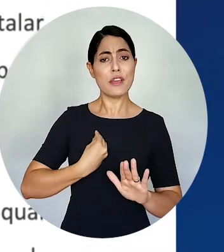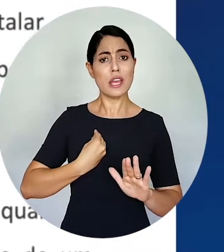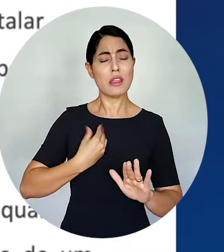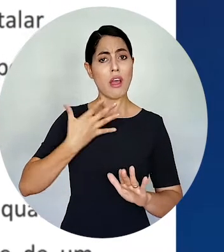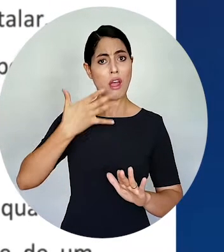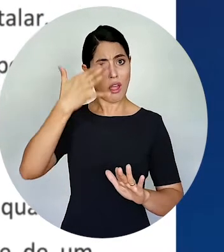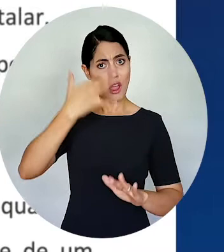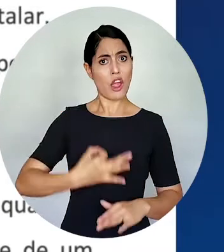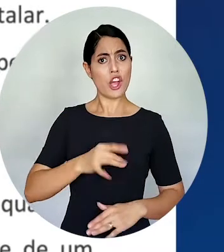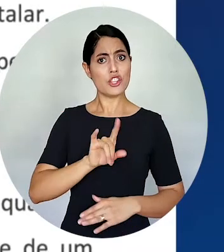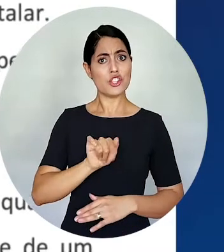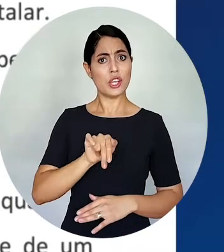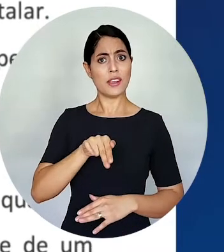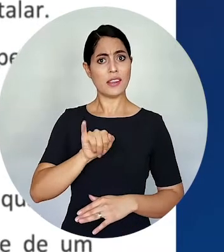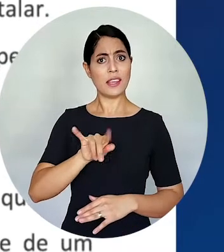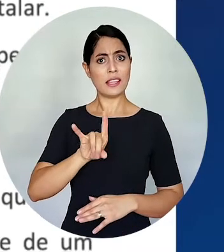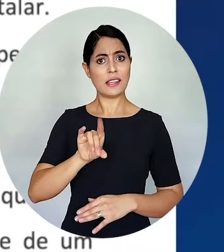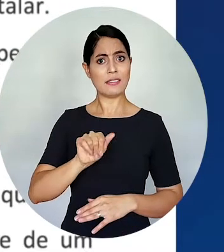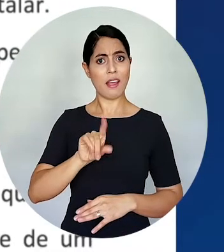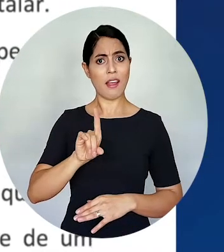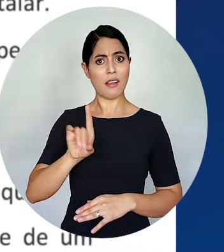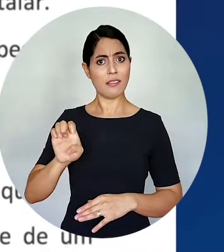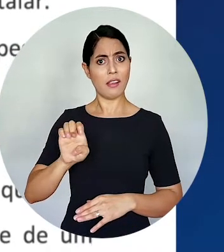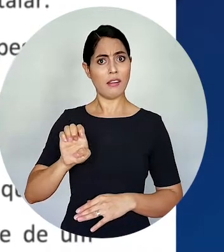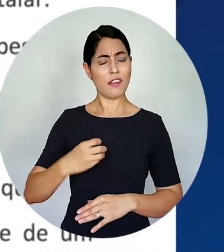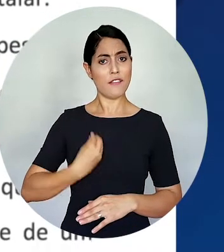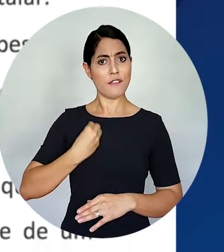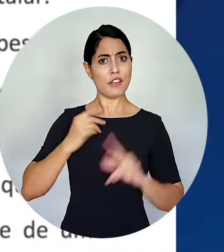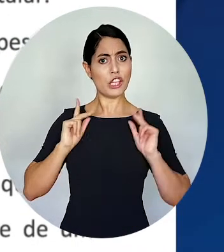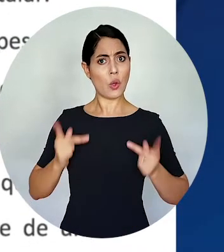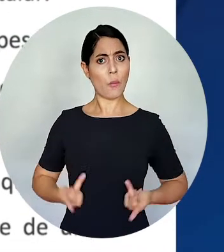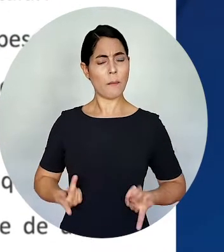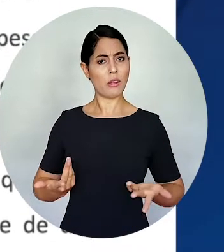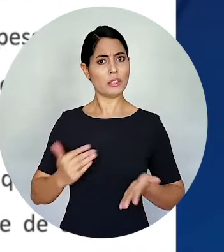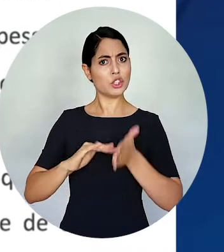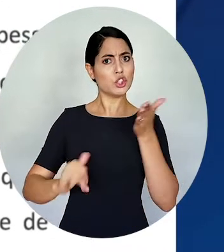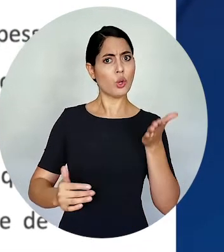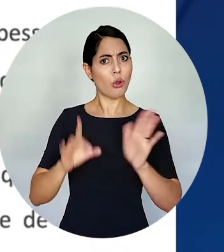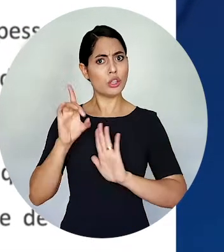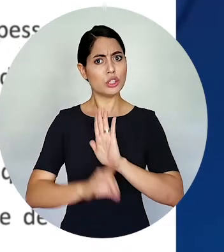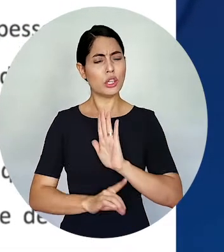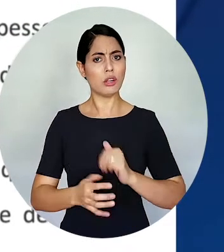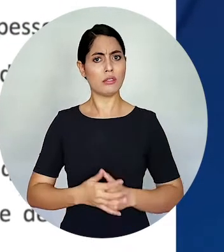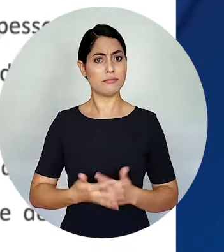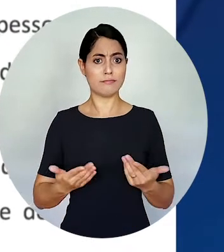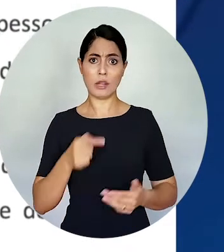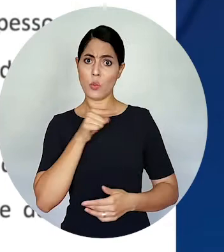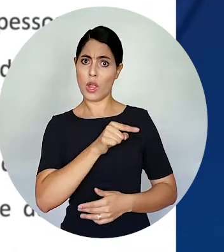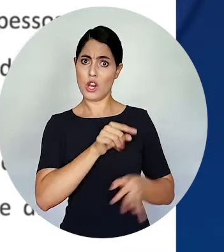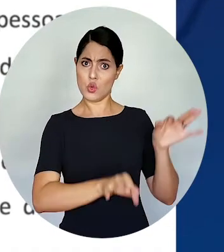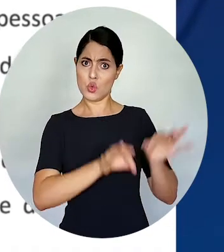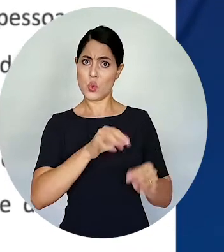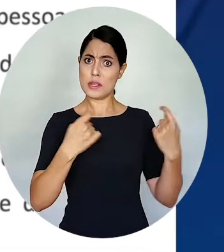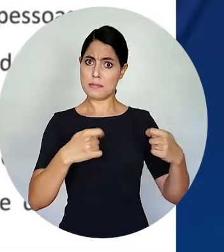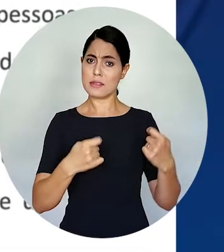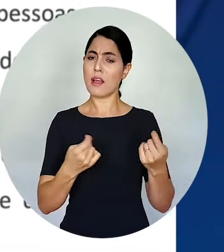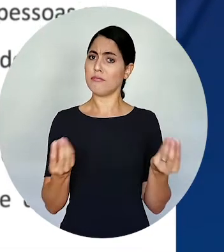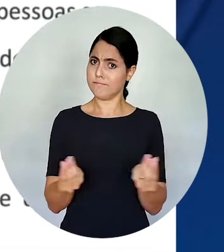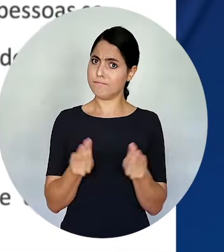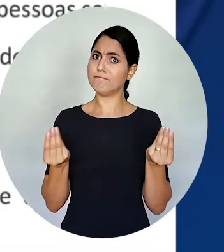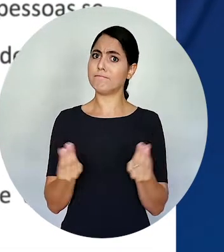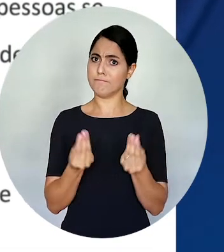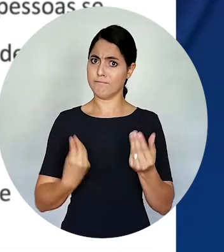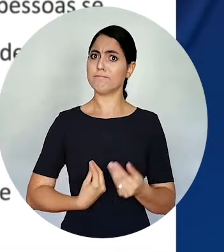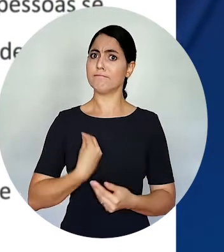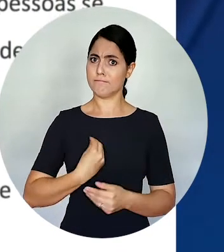pessoa humana. A virtualização de atos processuais não pode retirar do magistrado a sensibilidade daquilo que é humano. Ainda,